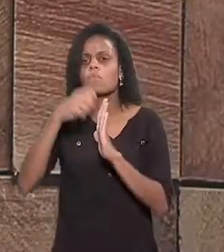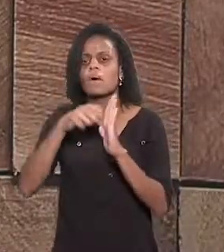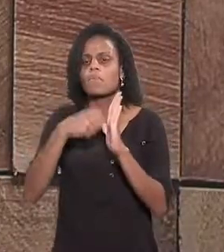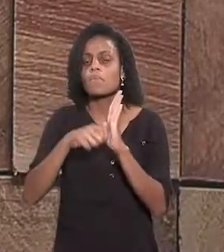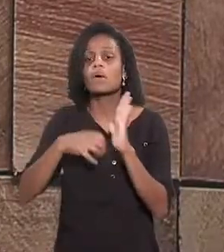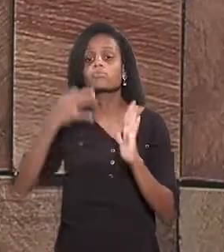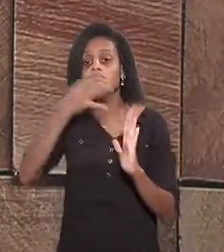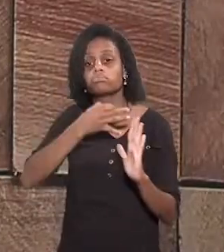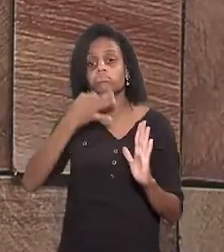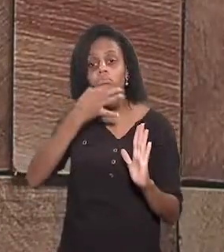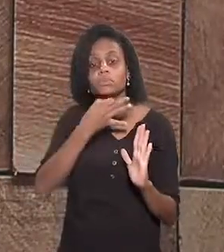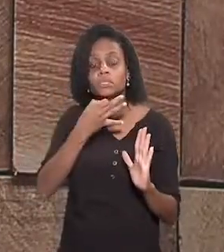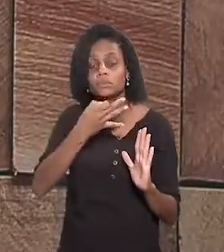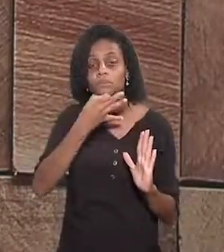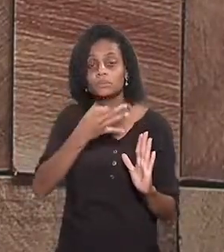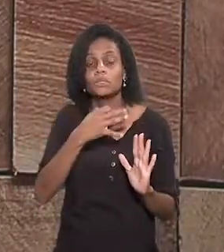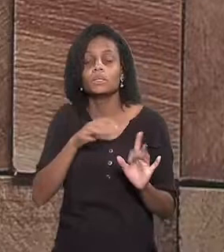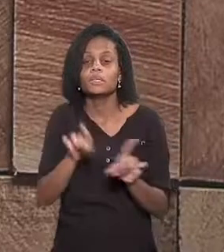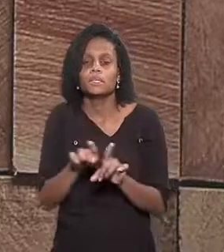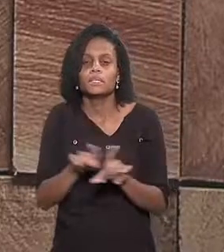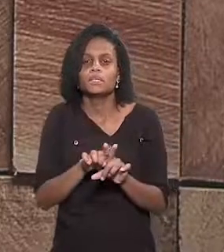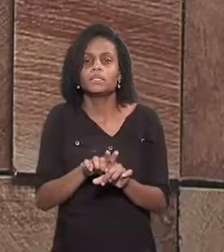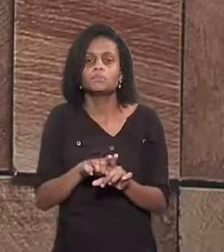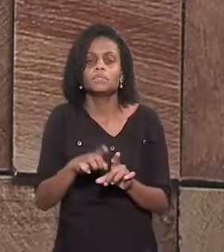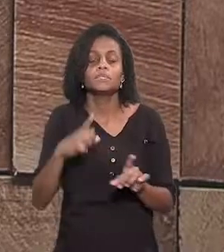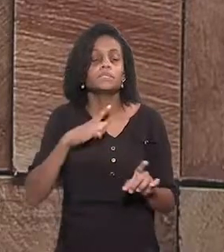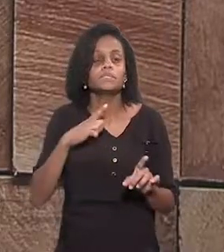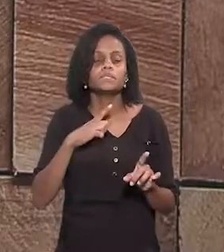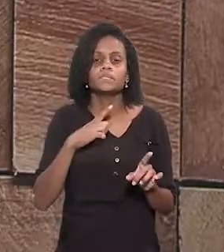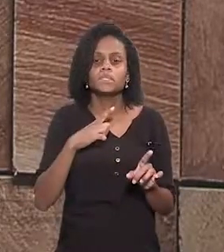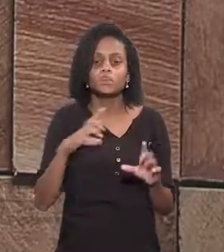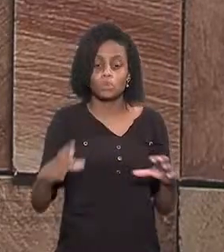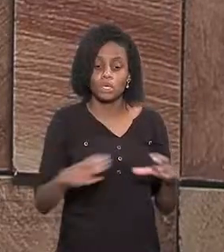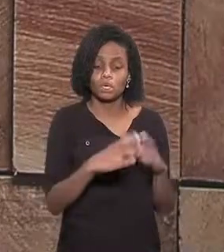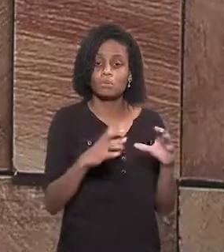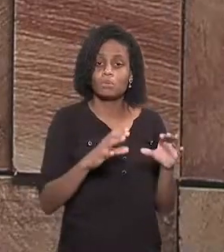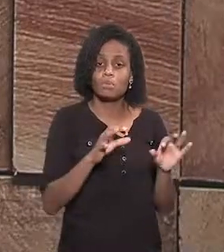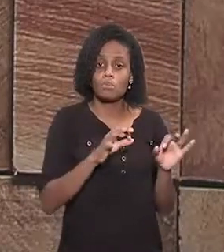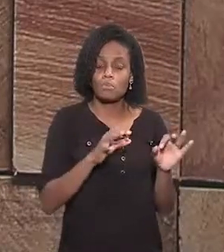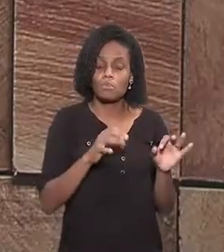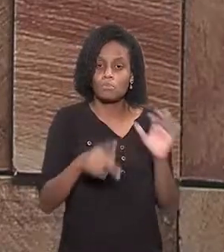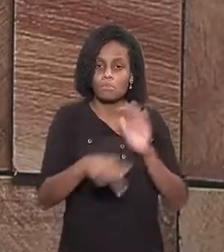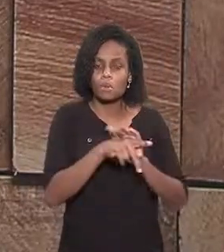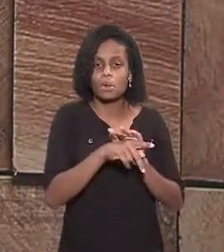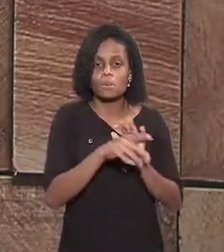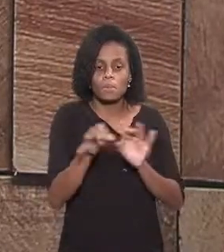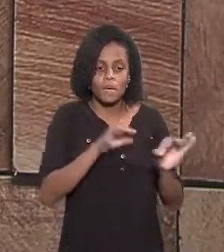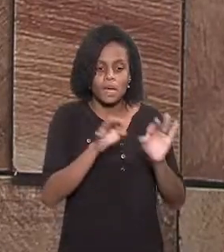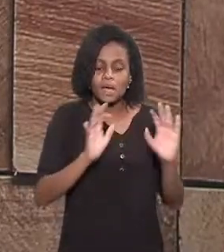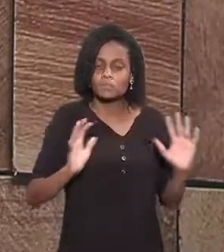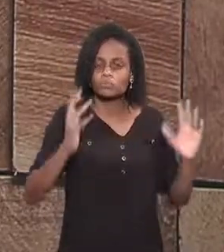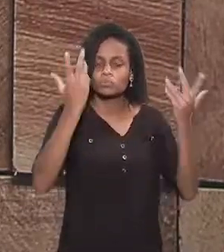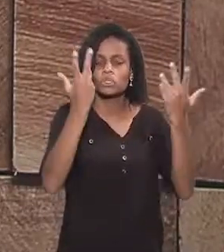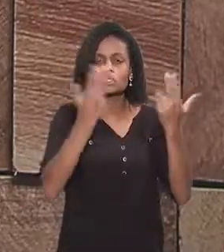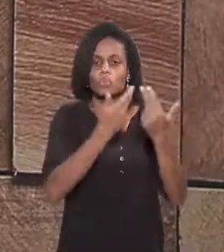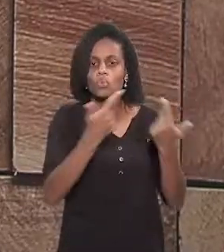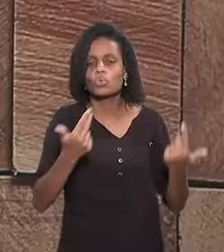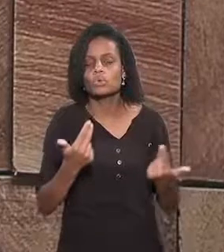artigos de opinião. A gente tem uma equipe de produção que produz eventos e ações culturais. E quando a gente para